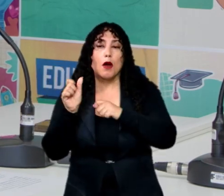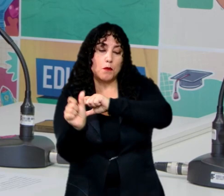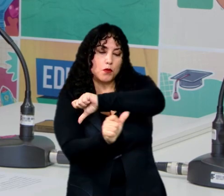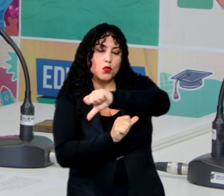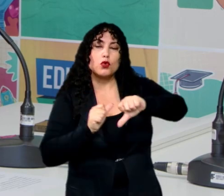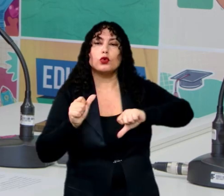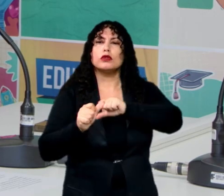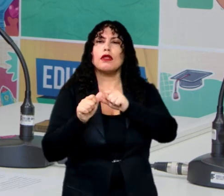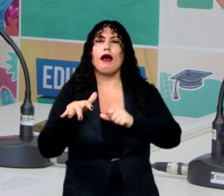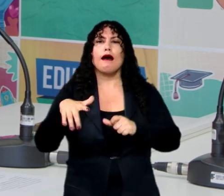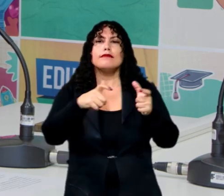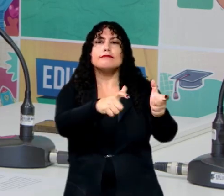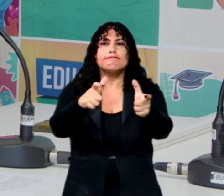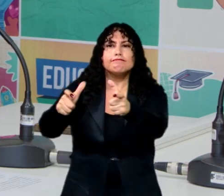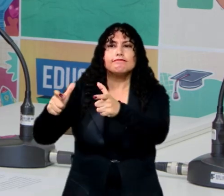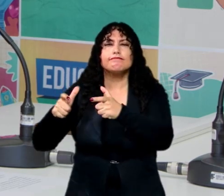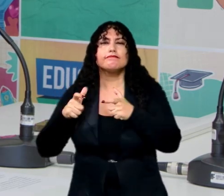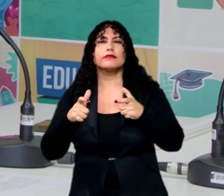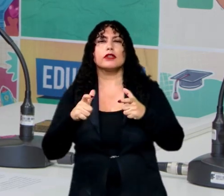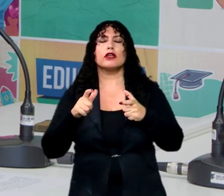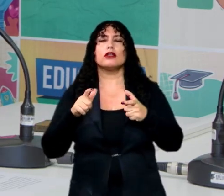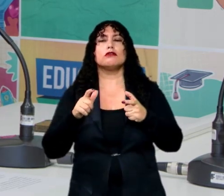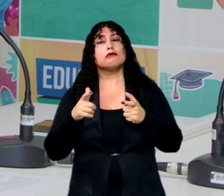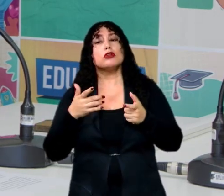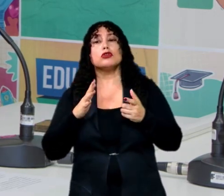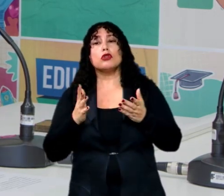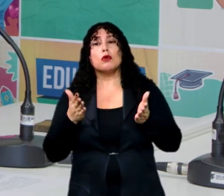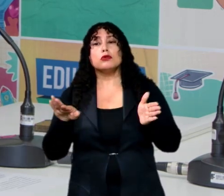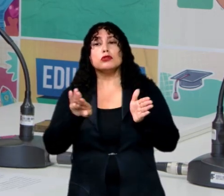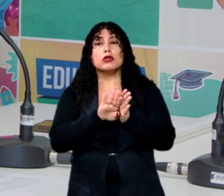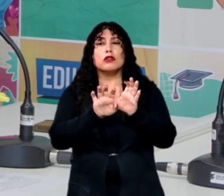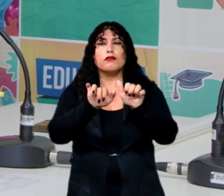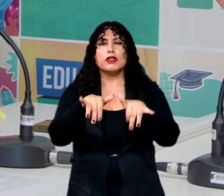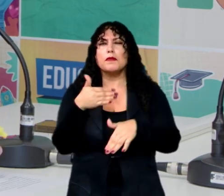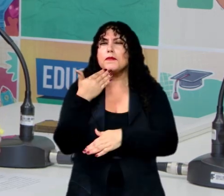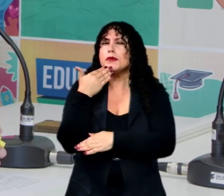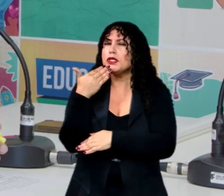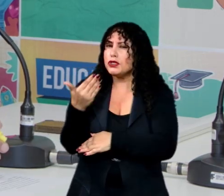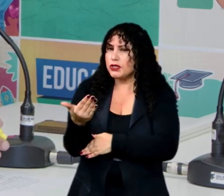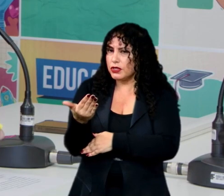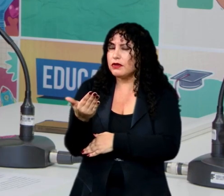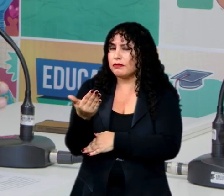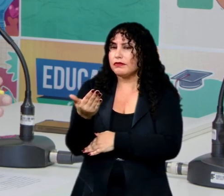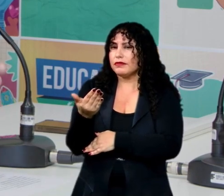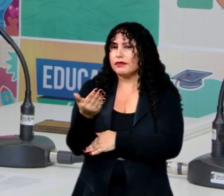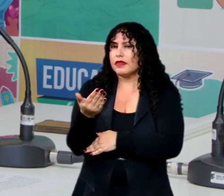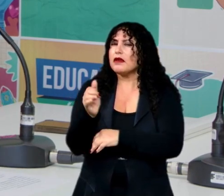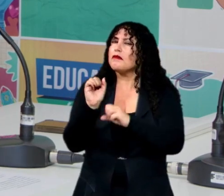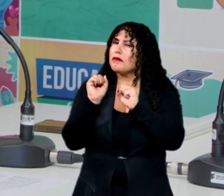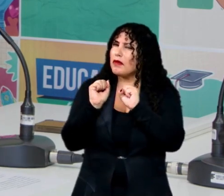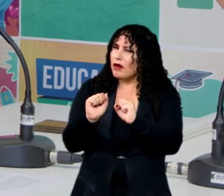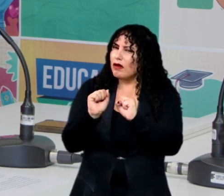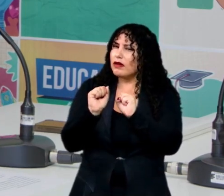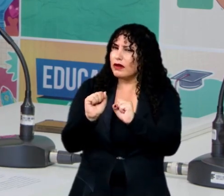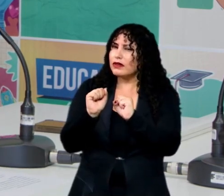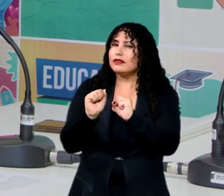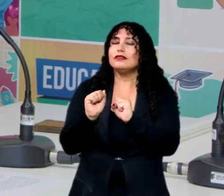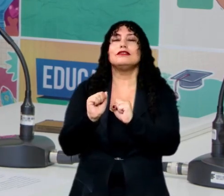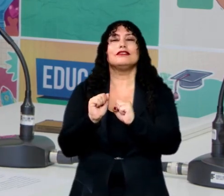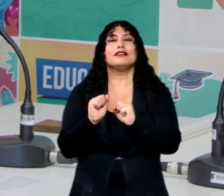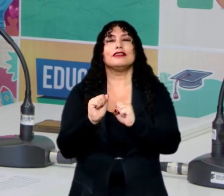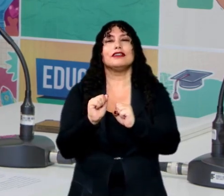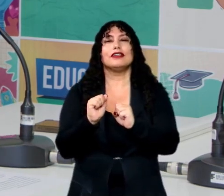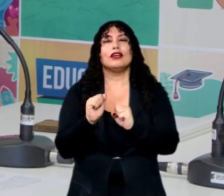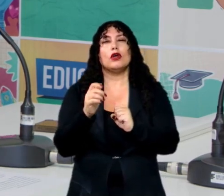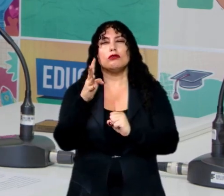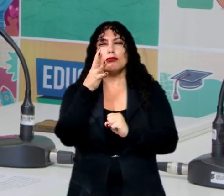esse cenário. A gente já está encaminhando aqui para o final, mas eu queria pedir para você deixar uma, assim, eu